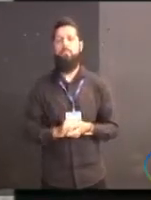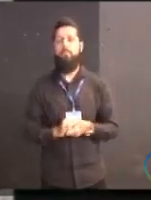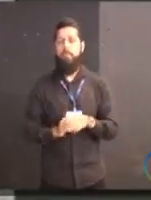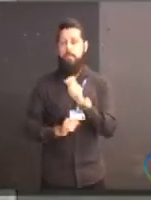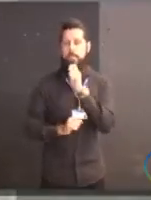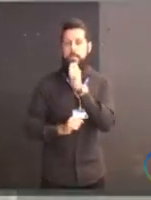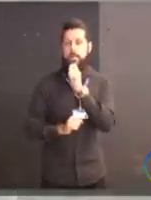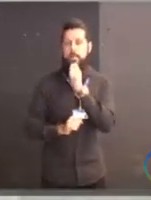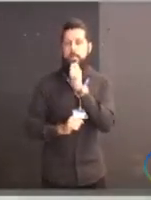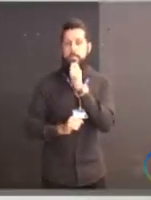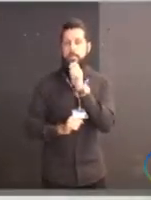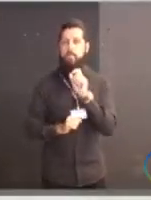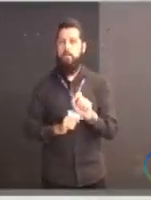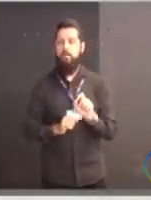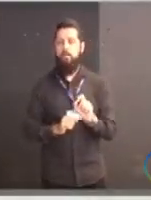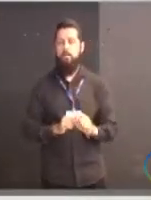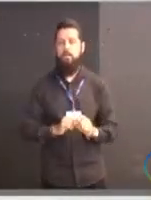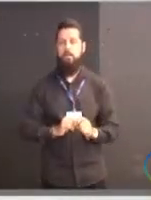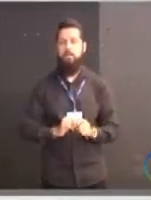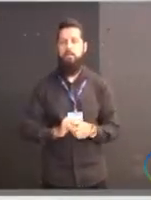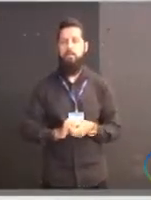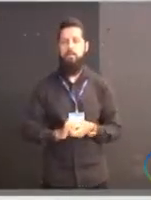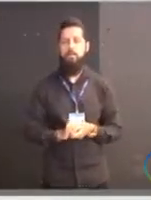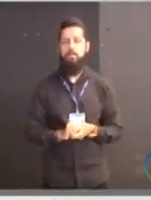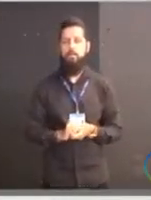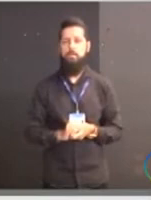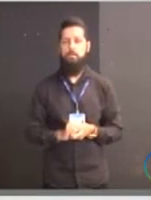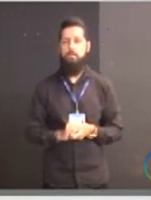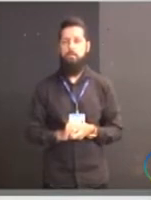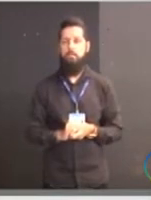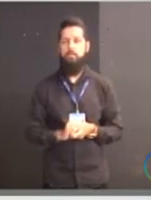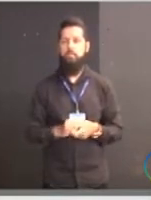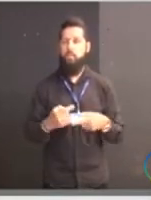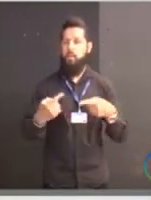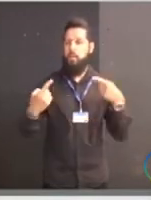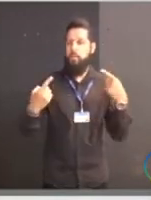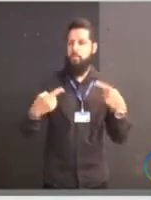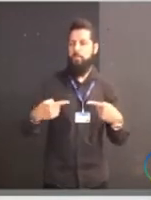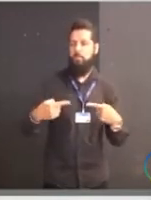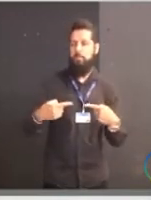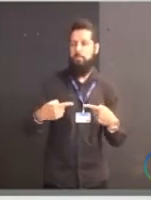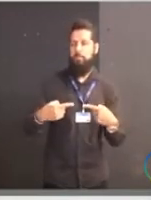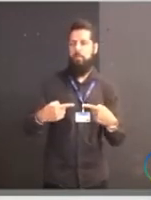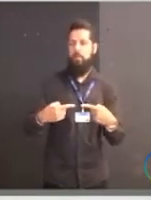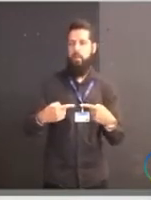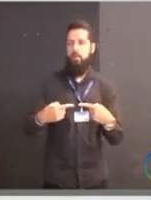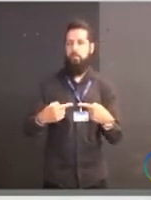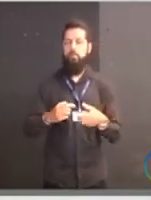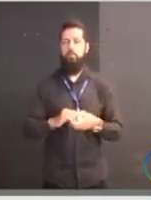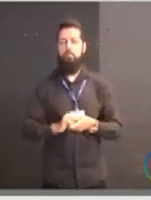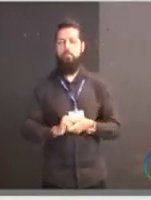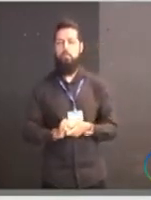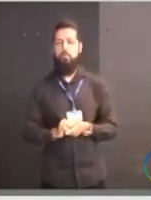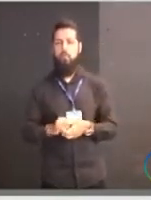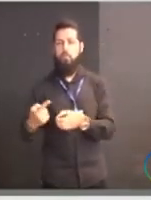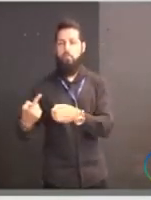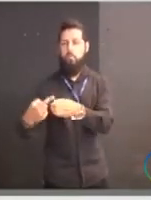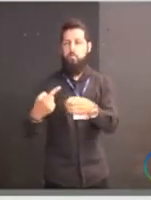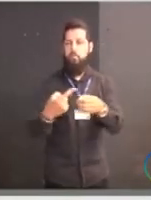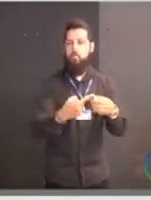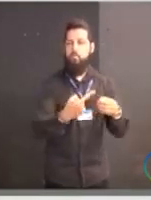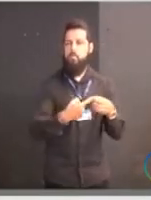convicção espírita, eu digo, iluminados pelo Espírito de Jesus, através dos bons espíritos que estão a